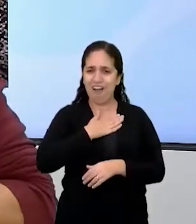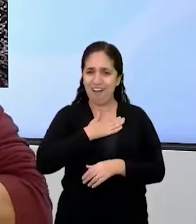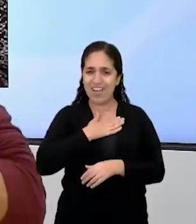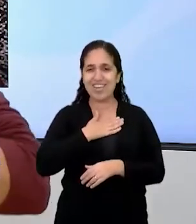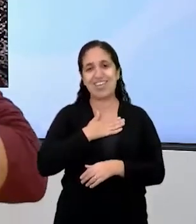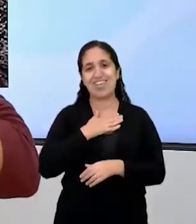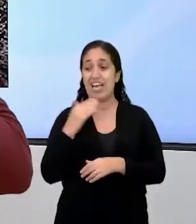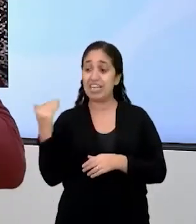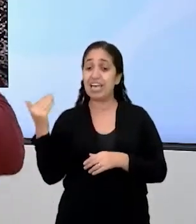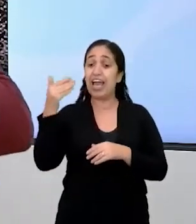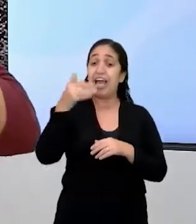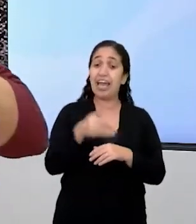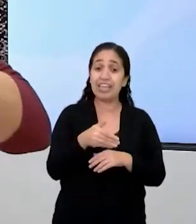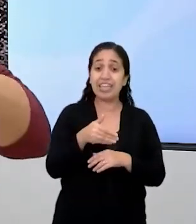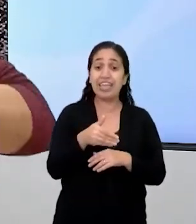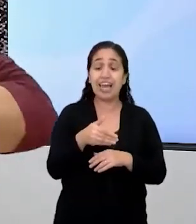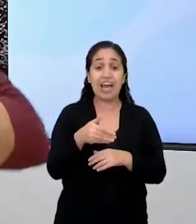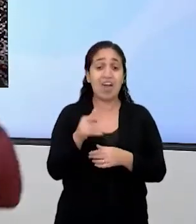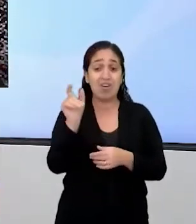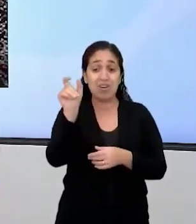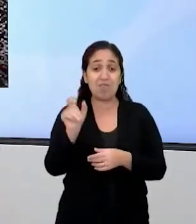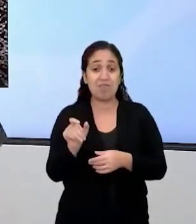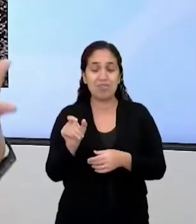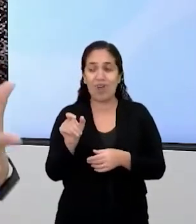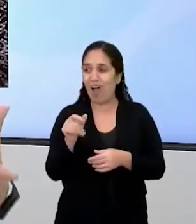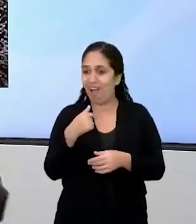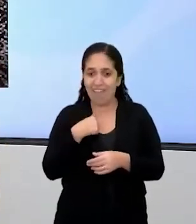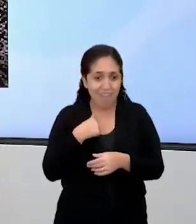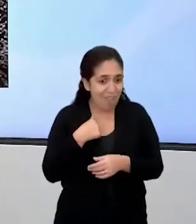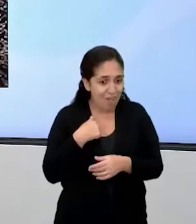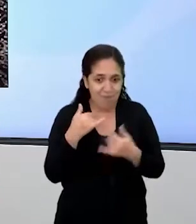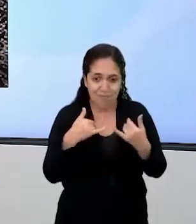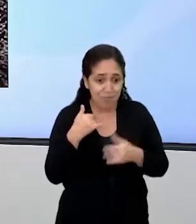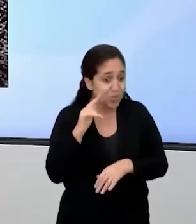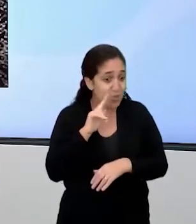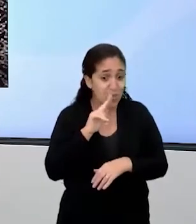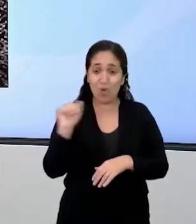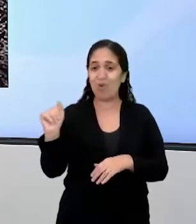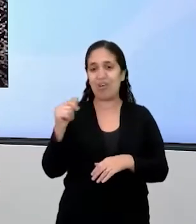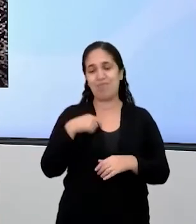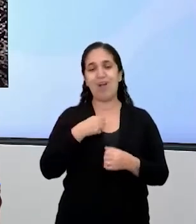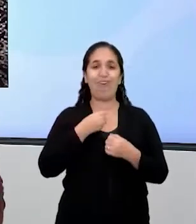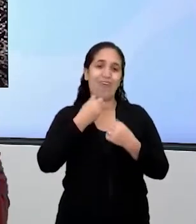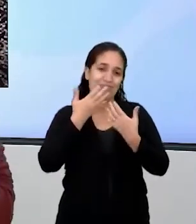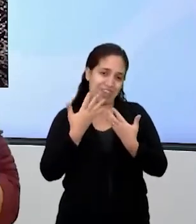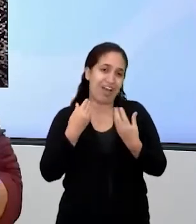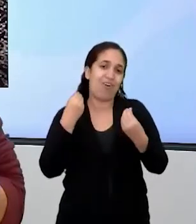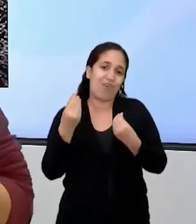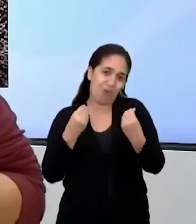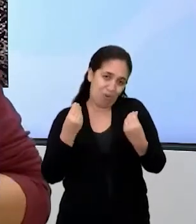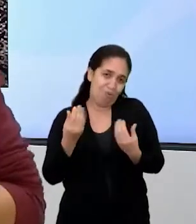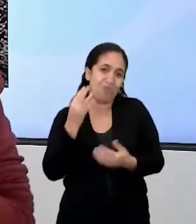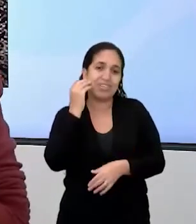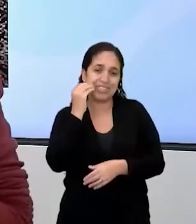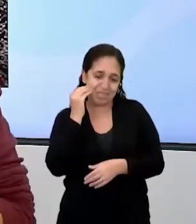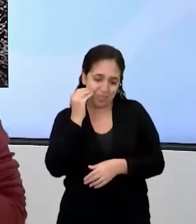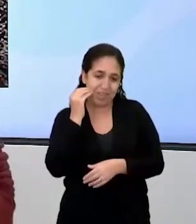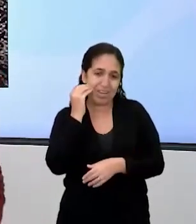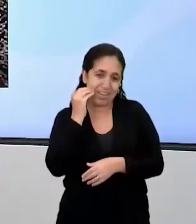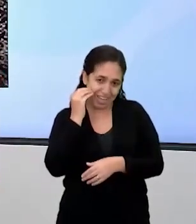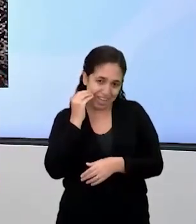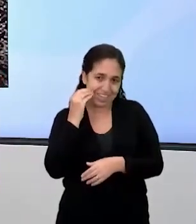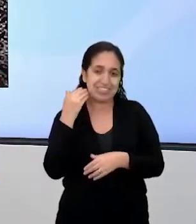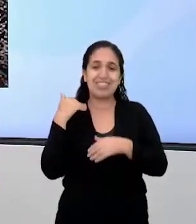alguém ou assim, eu nunca joguei isso, mas contar para mim como está sendo aí do outro lado, né? Como que está